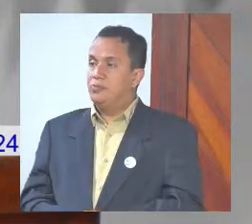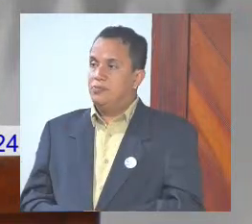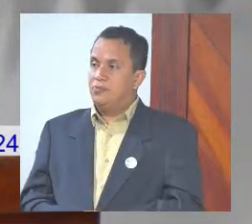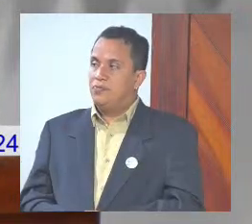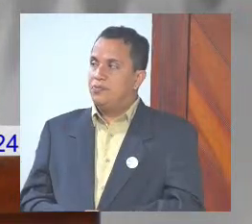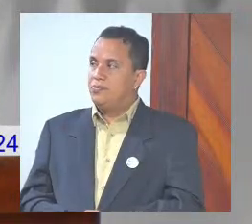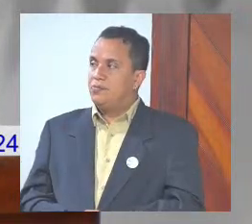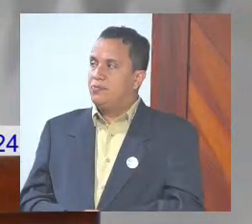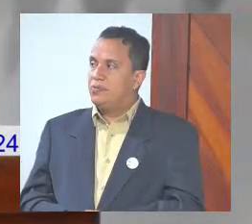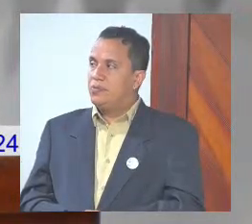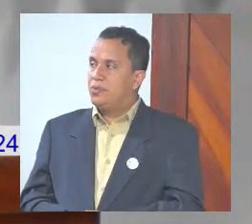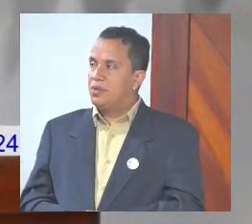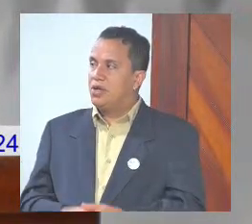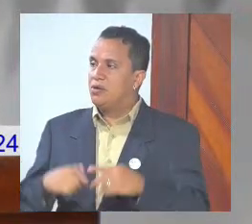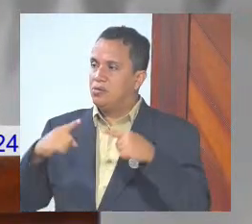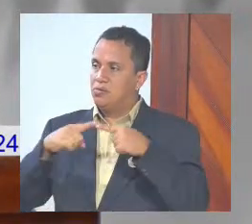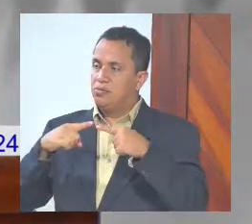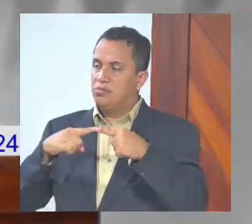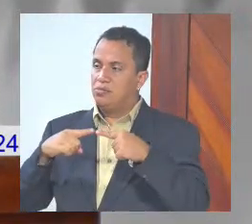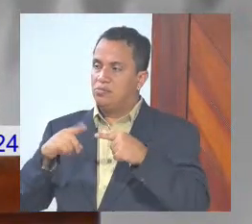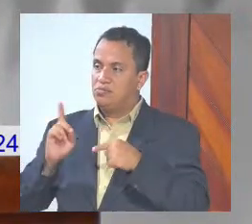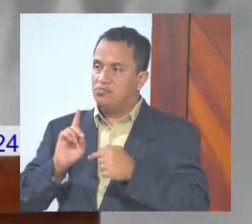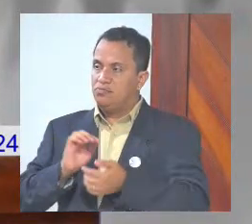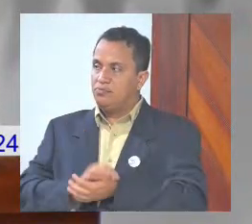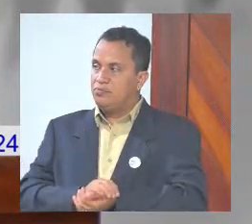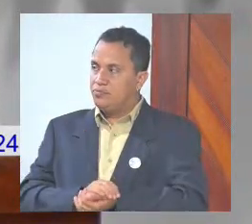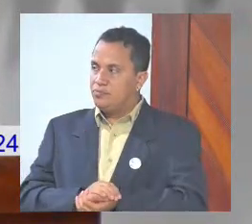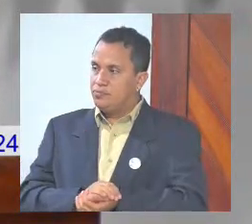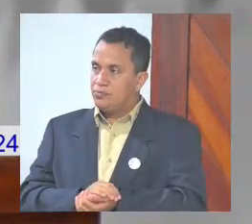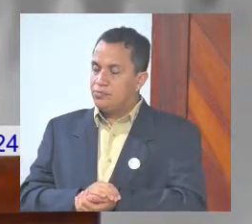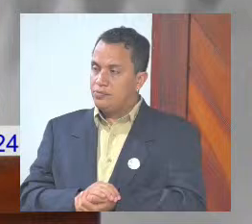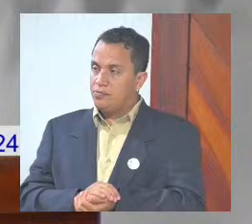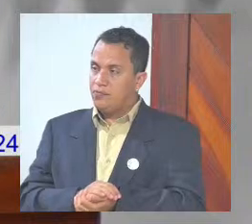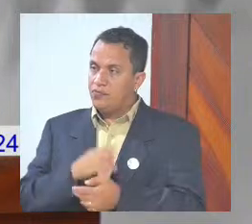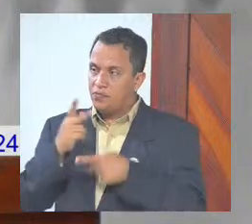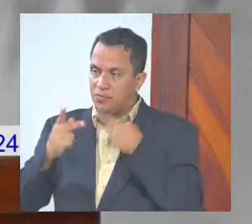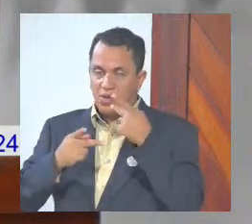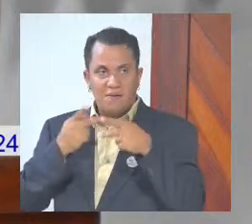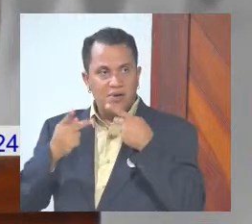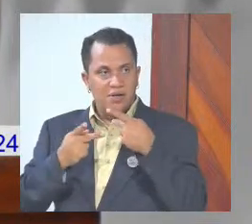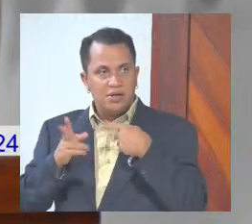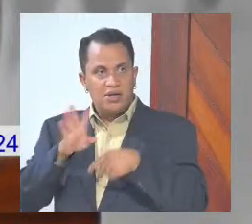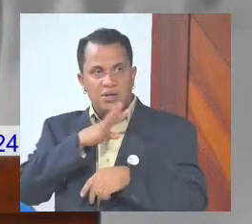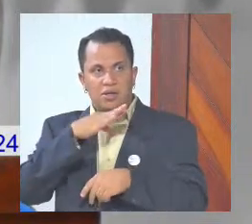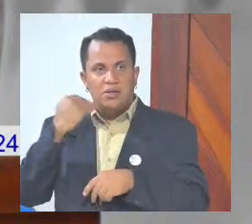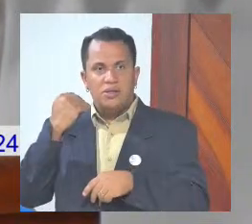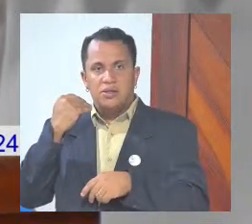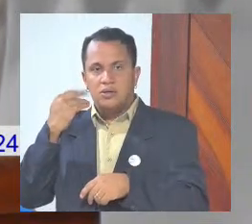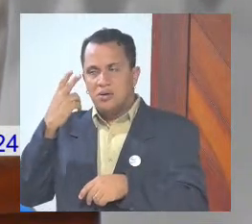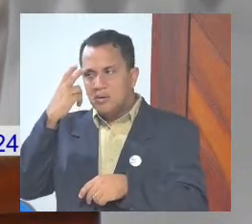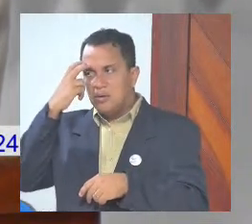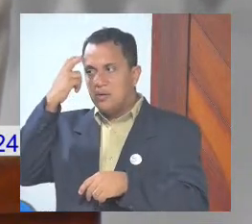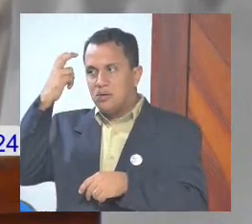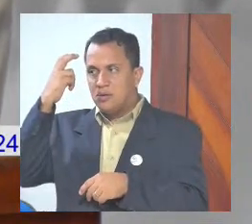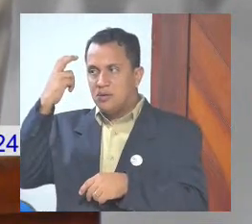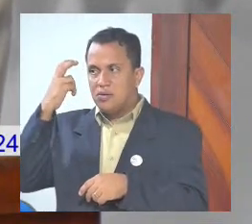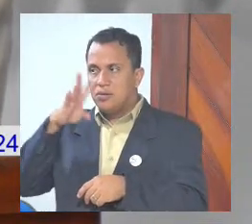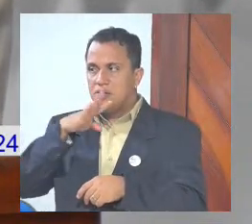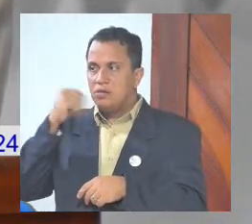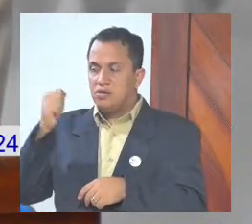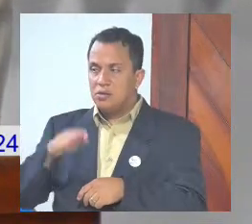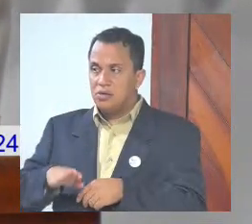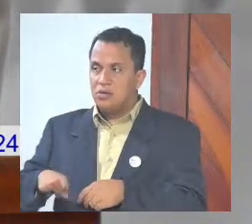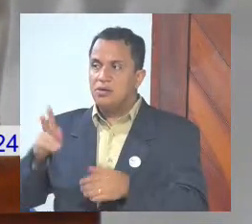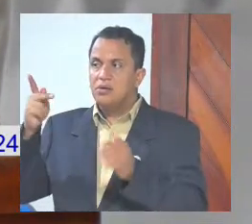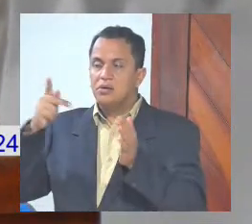De forma nenhuma nós não concordamos. Quando ele fala da morte intelectual, está matando sim,